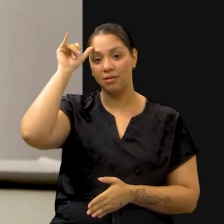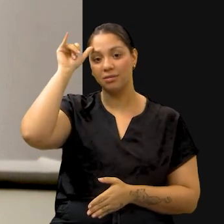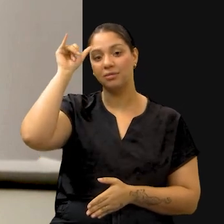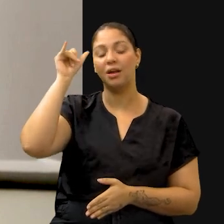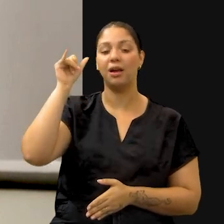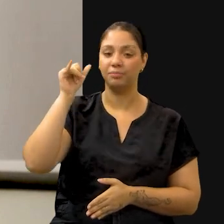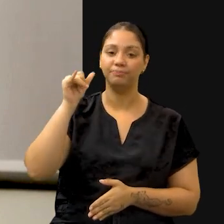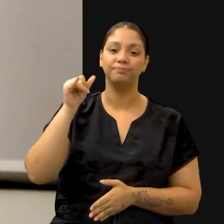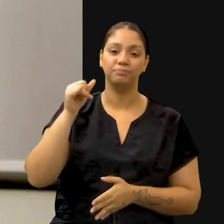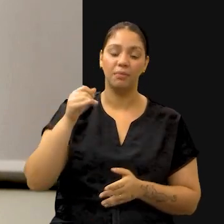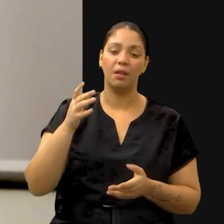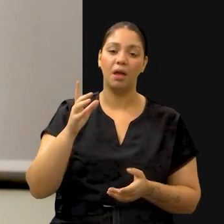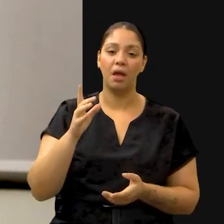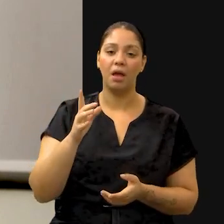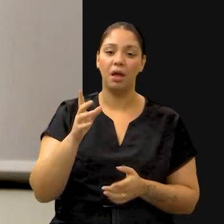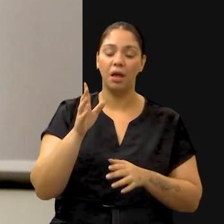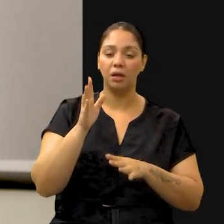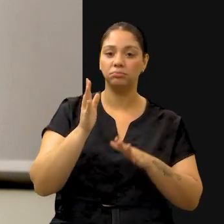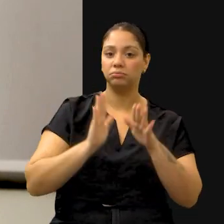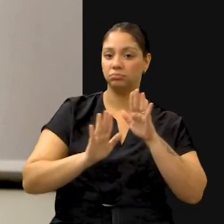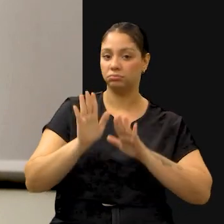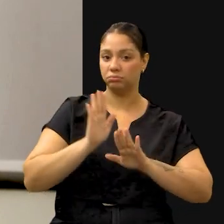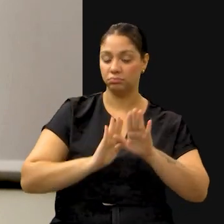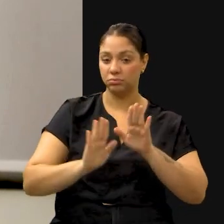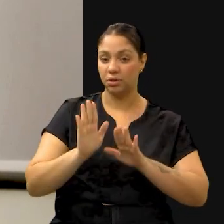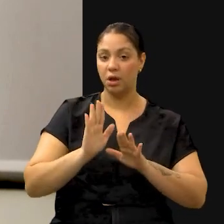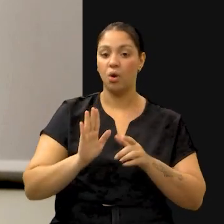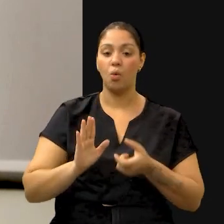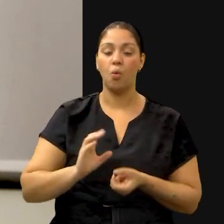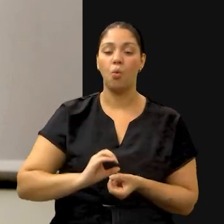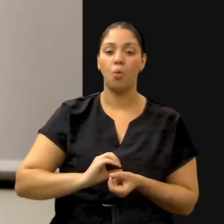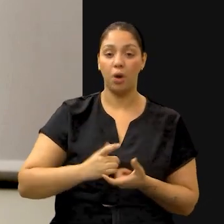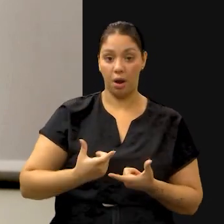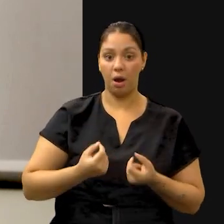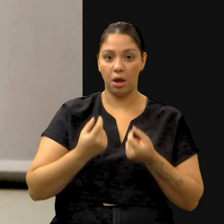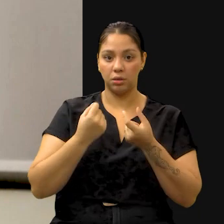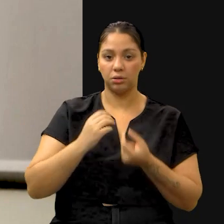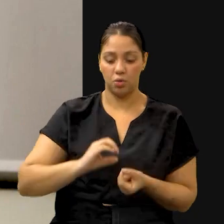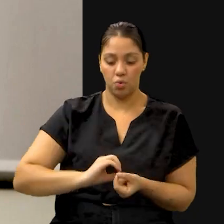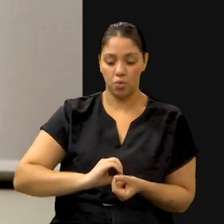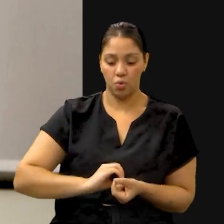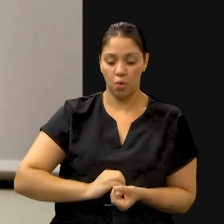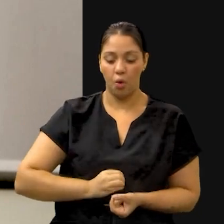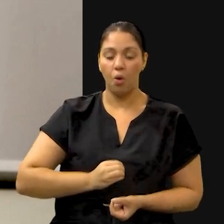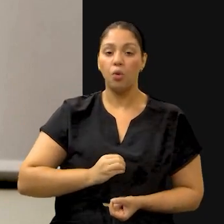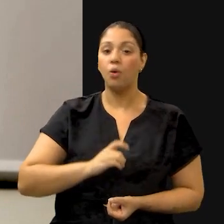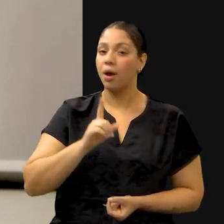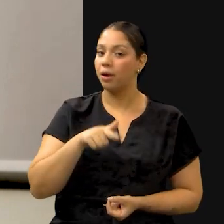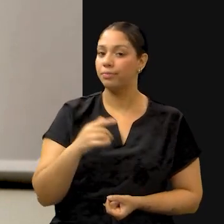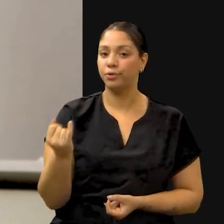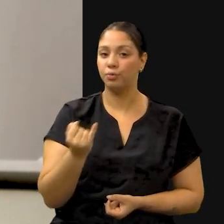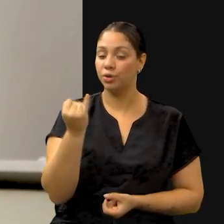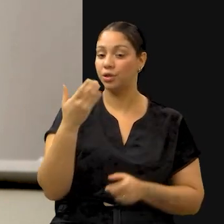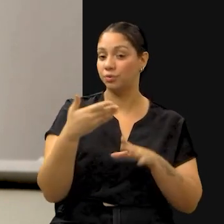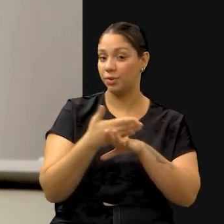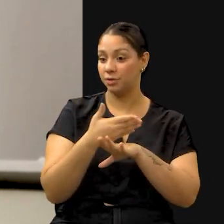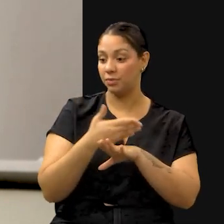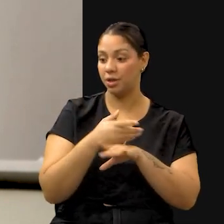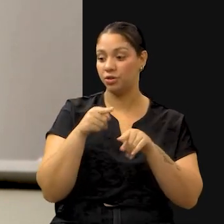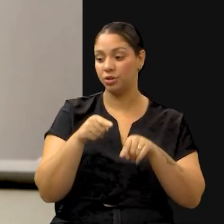câncer coloretal. Com certeza é uma oportunidade incrível e muito engrandecedora poder fazer parte